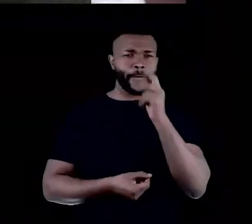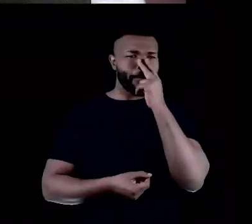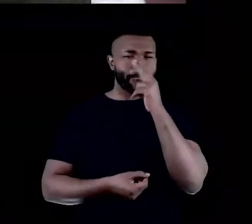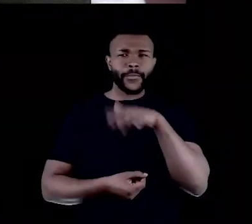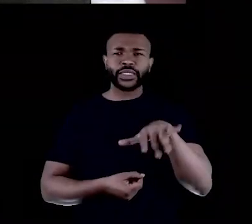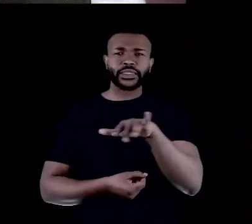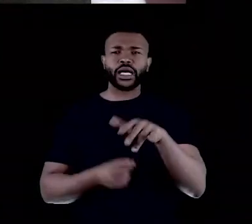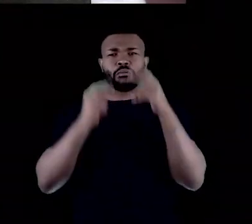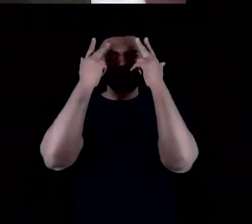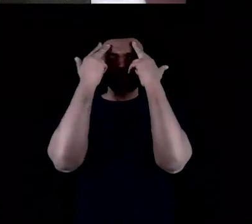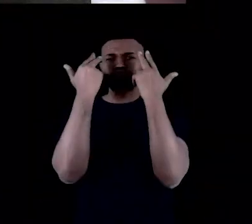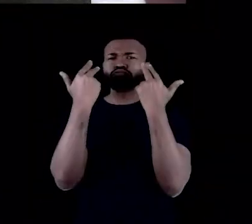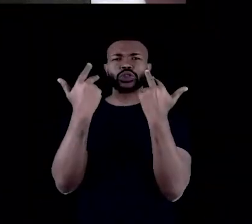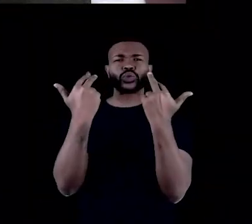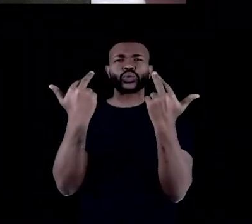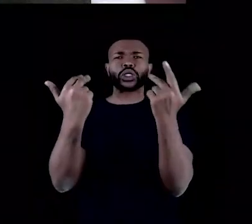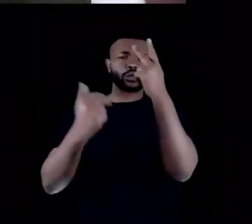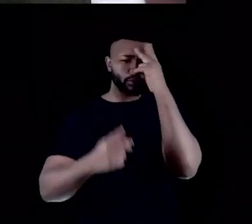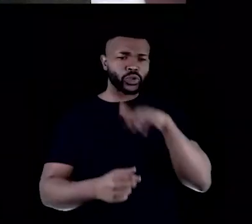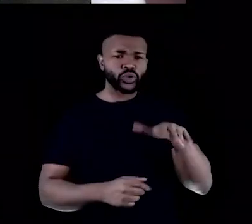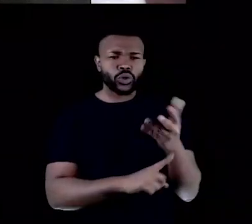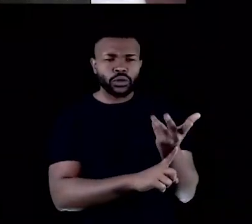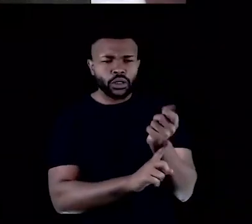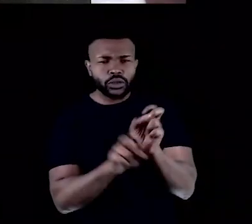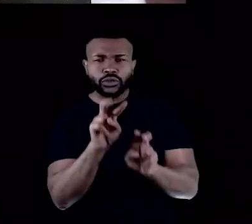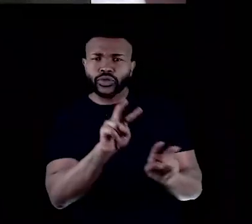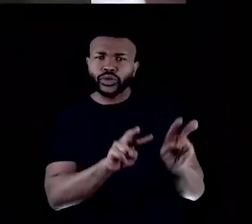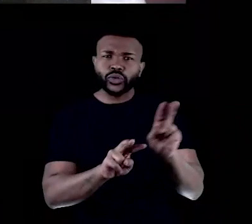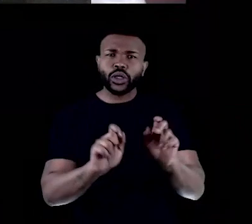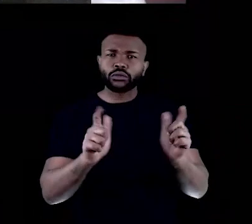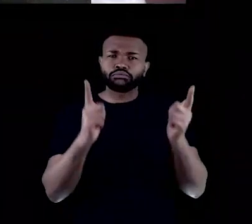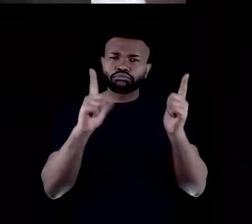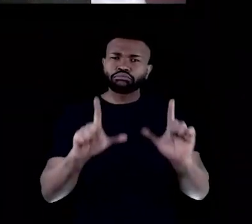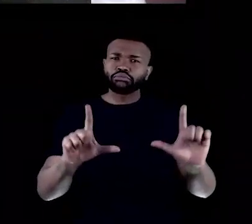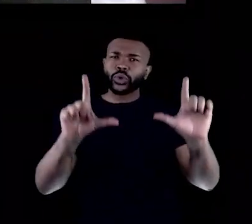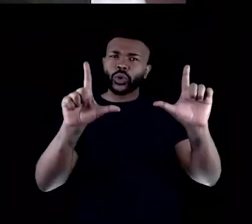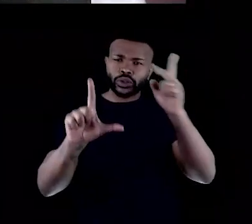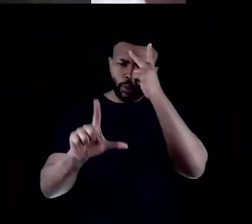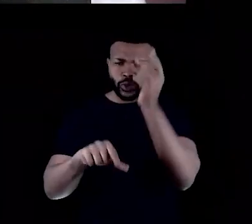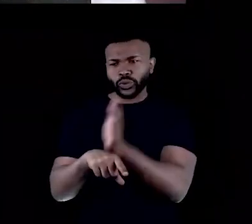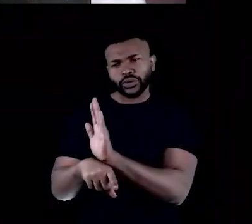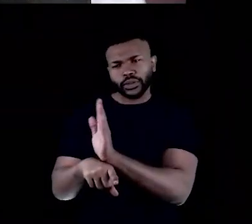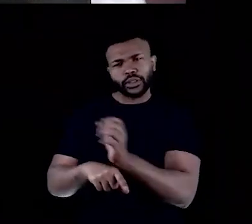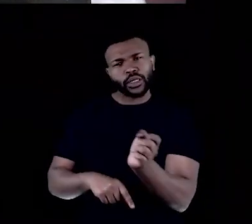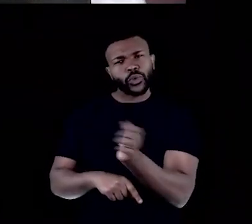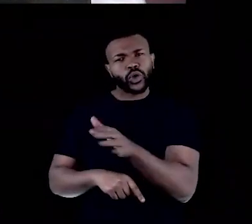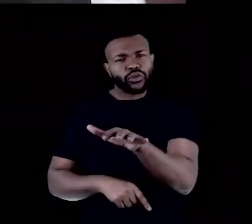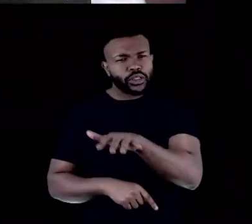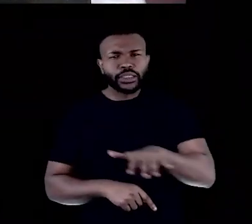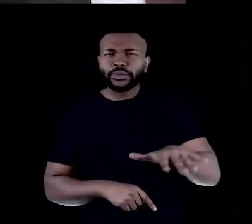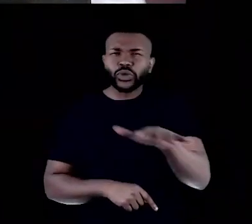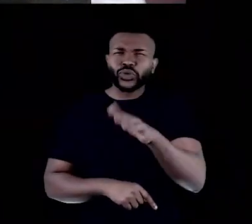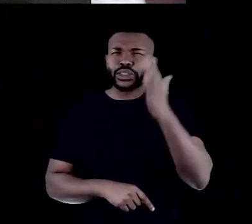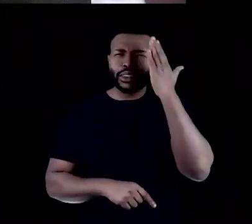que parecia que era tudo muito mais orgânico. Sei lá, a galera das artes visuais fazia os posters da galera do cinema